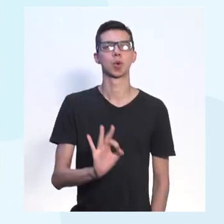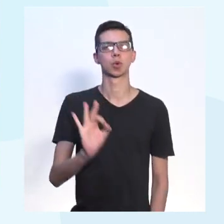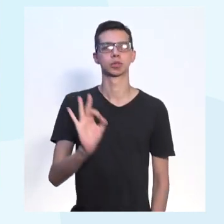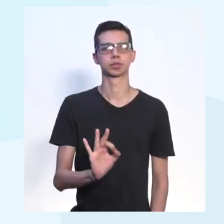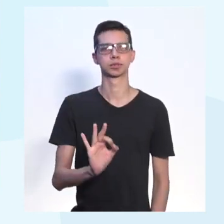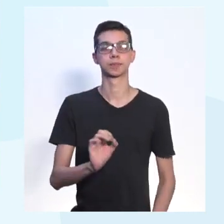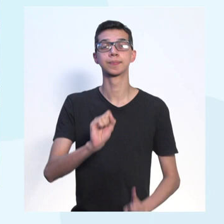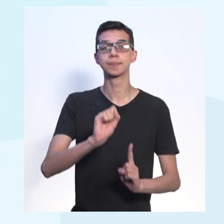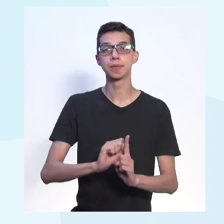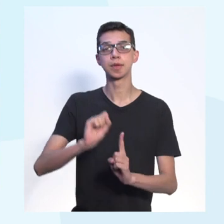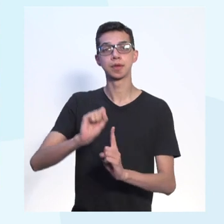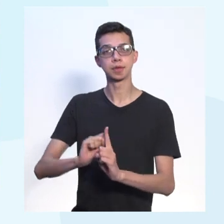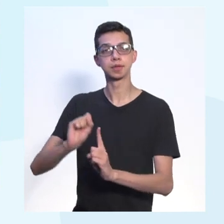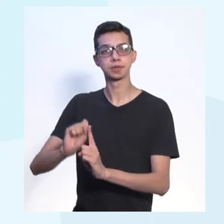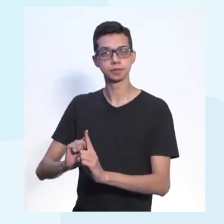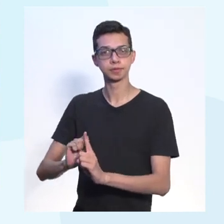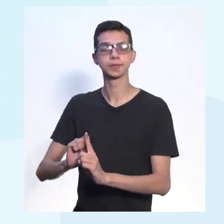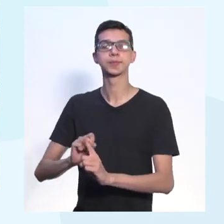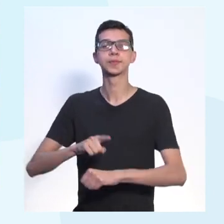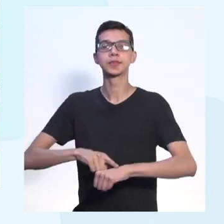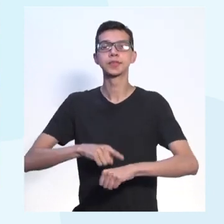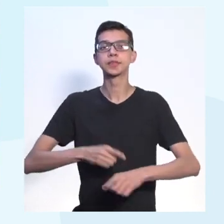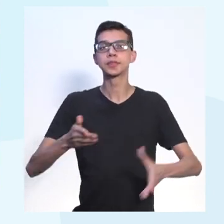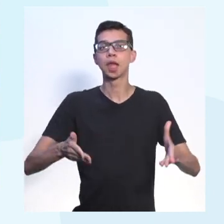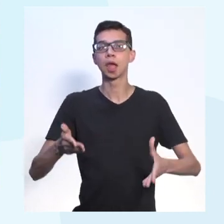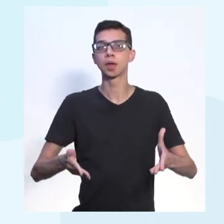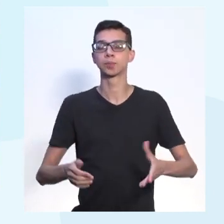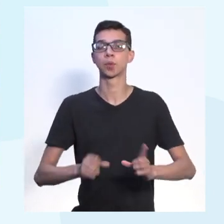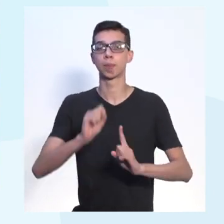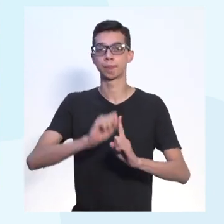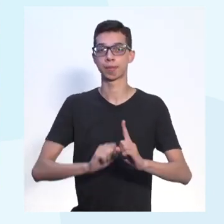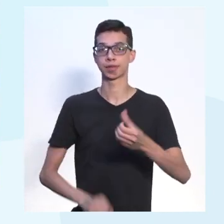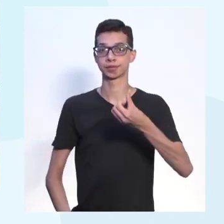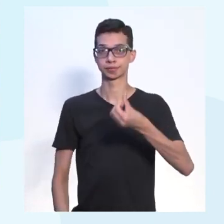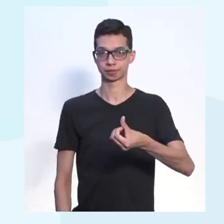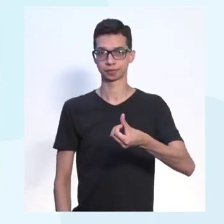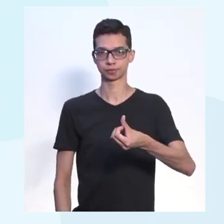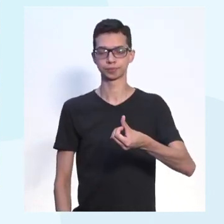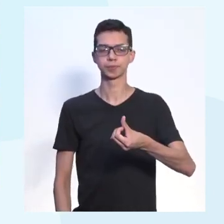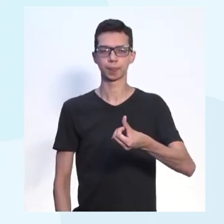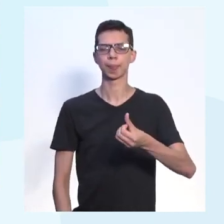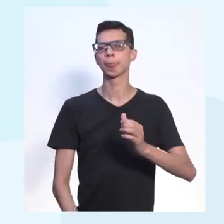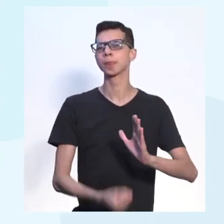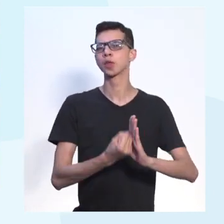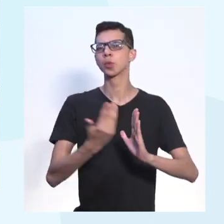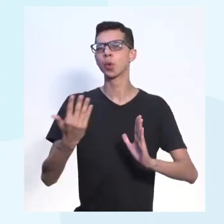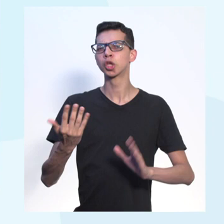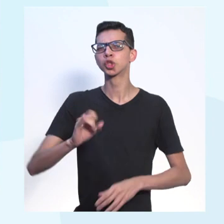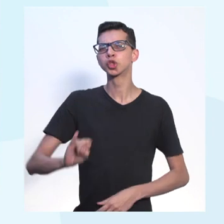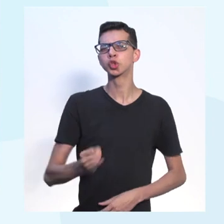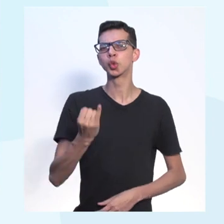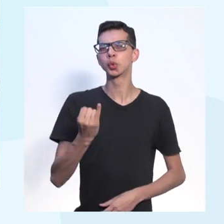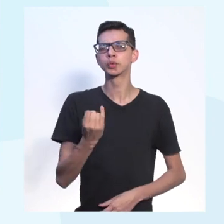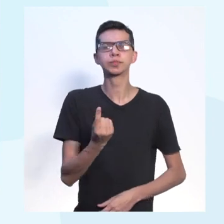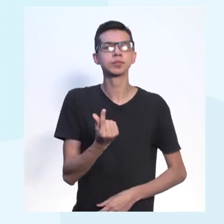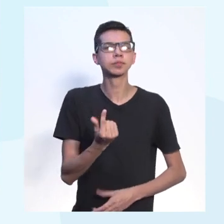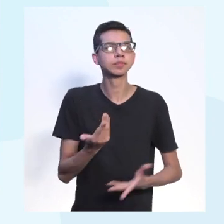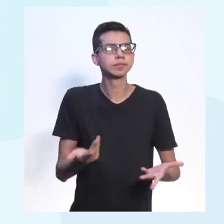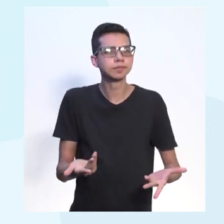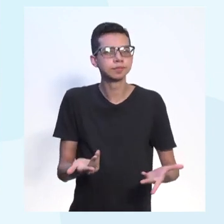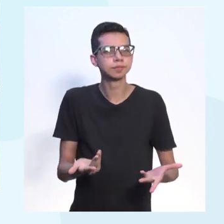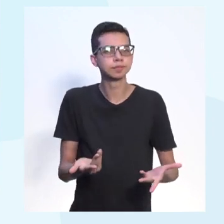ao mês durante 6 meses. Quanto que vai render de juros? Qual que será os